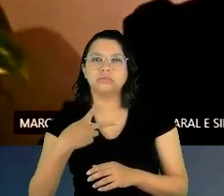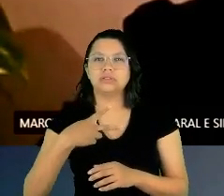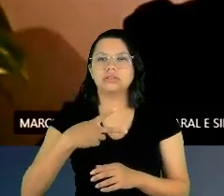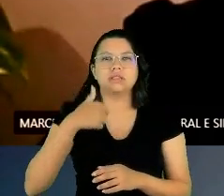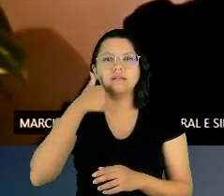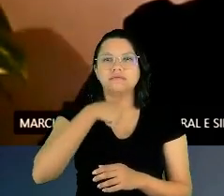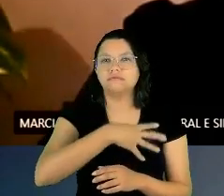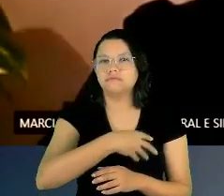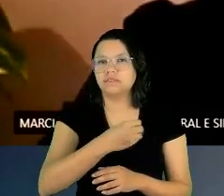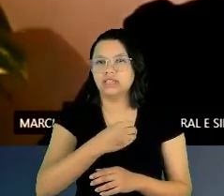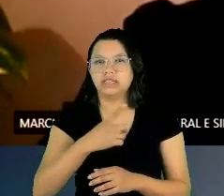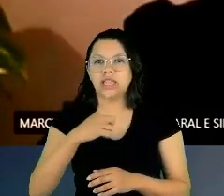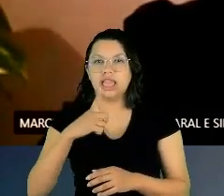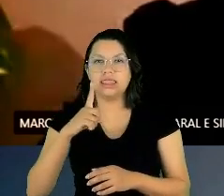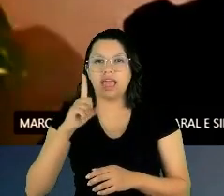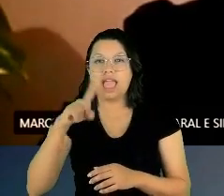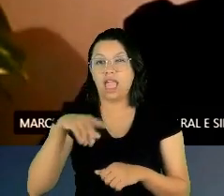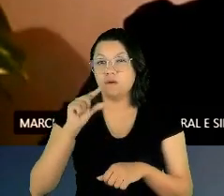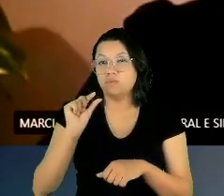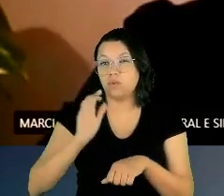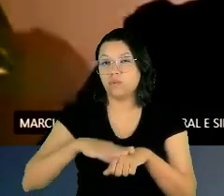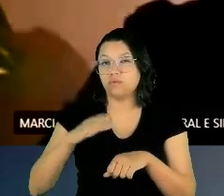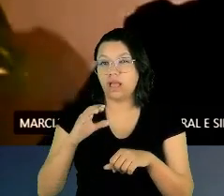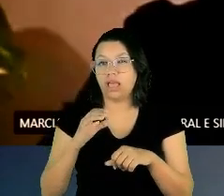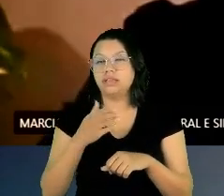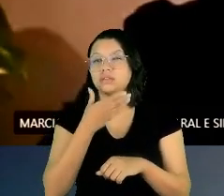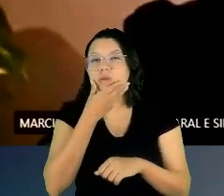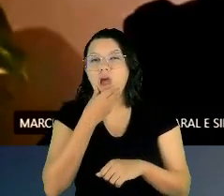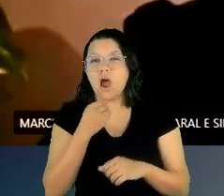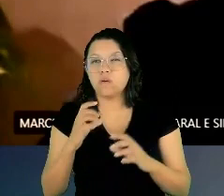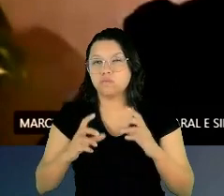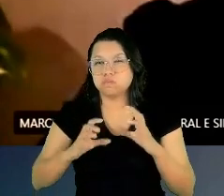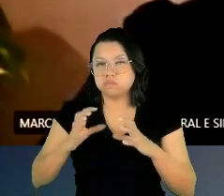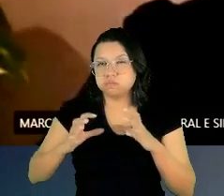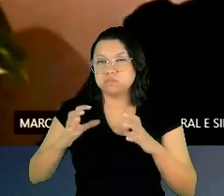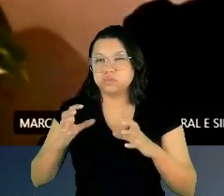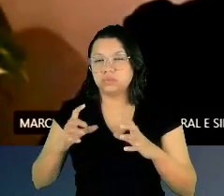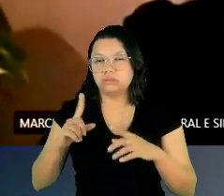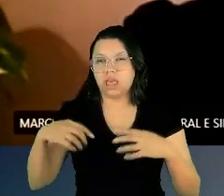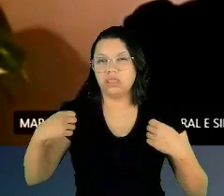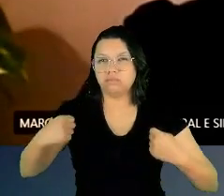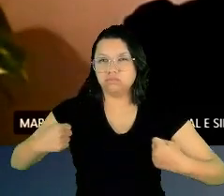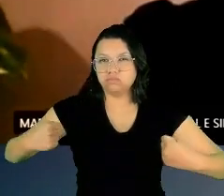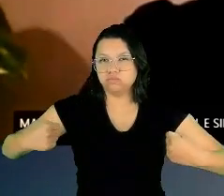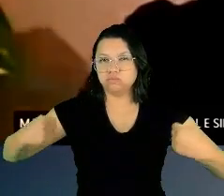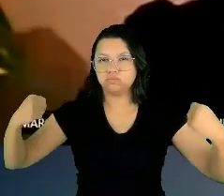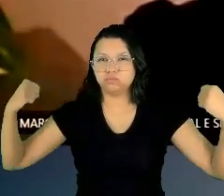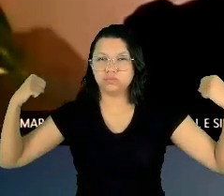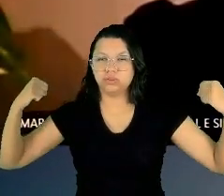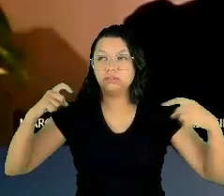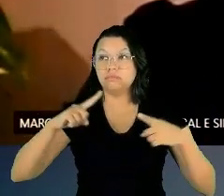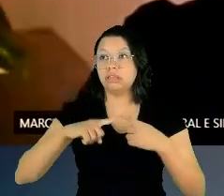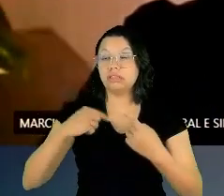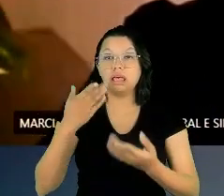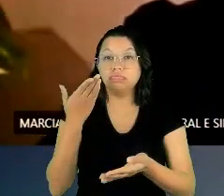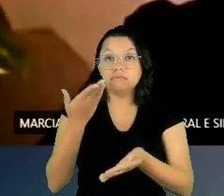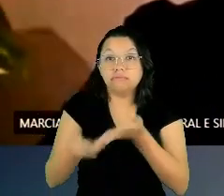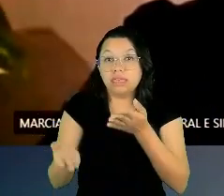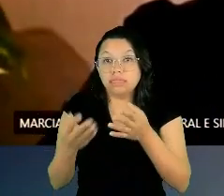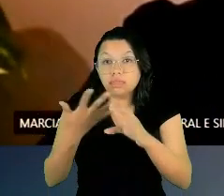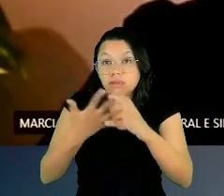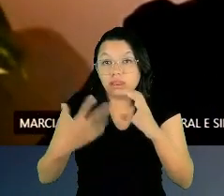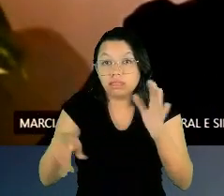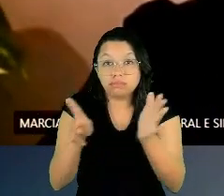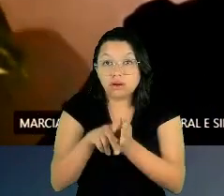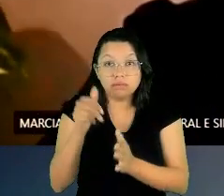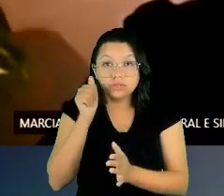trapézio, ela tem traços mais masculinos e ela fala que sofreu bullying, preconceito porque ela é mais musculosa, mas ela não deixa de